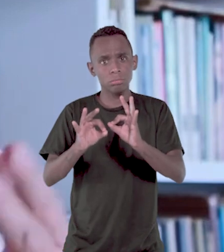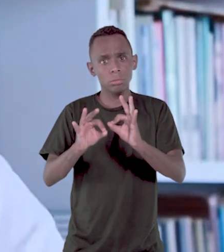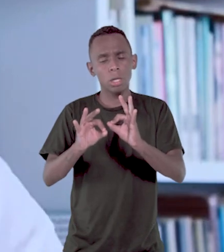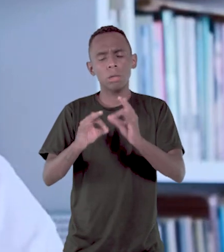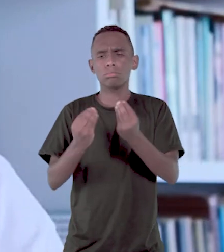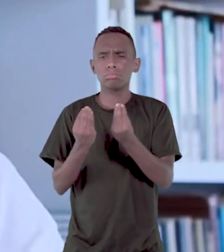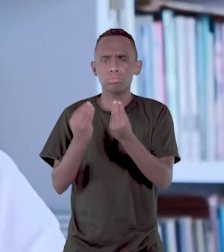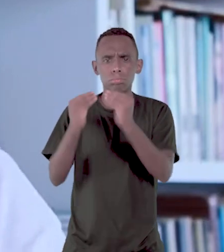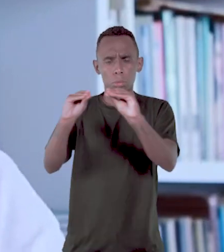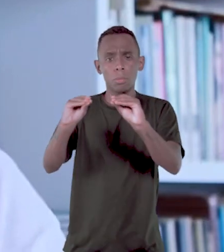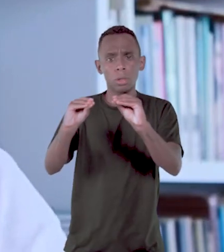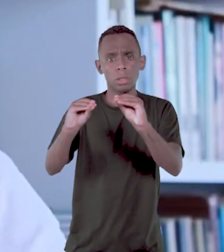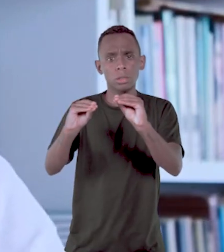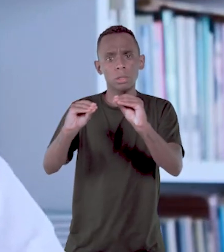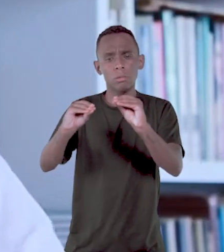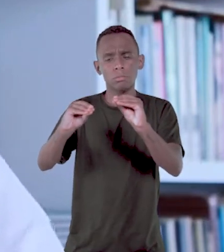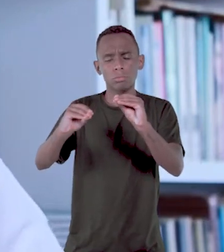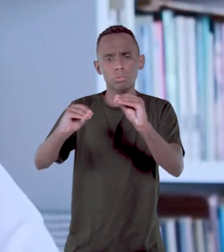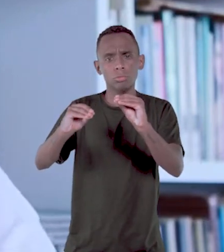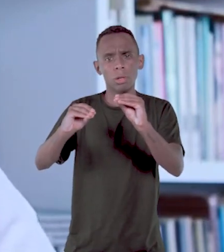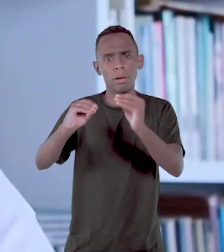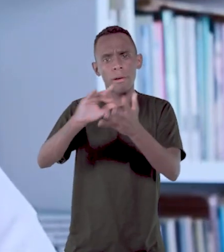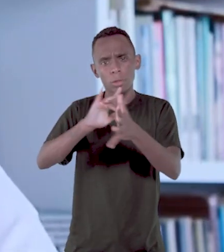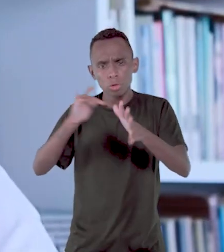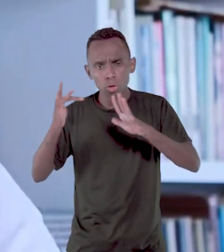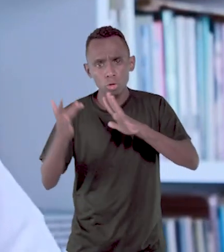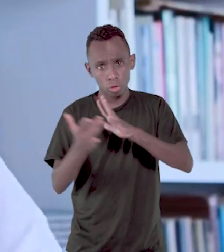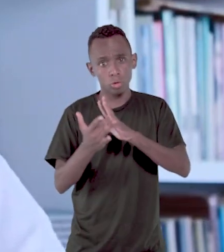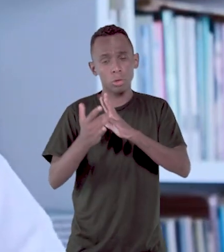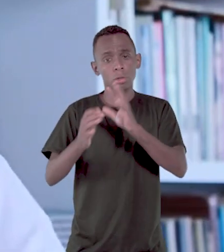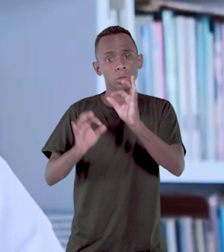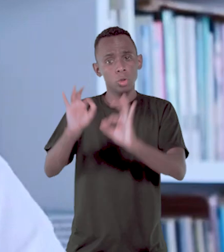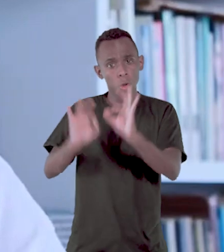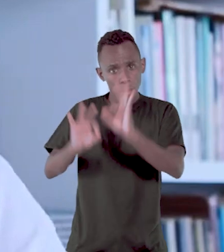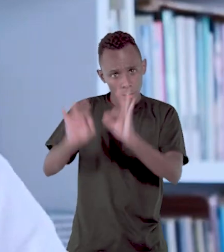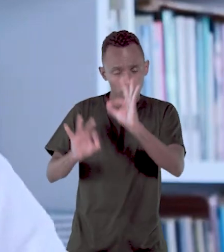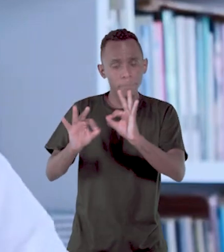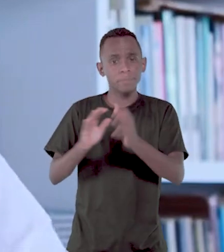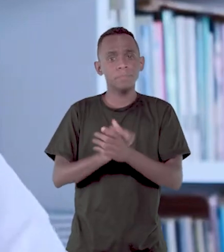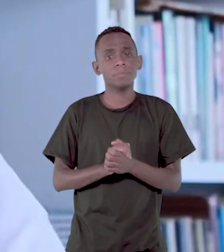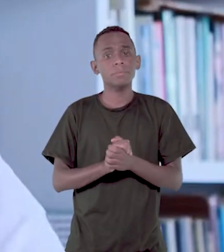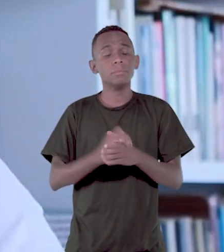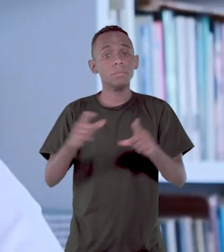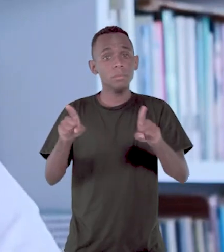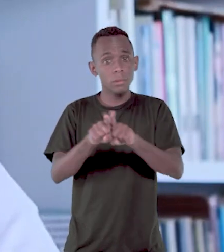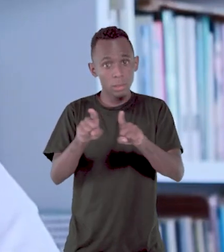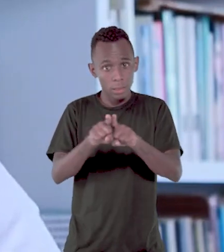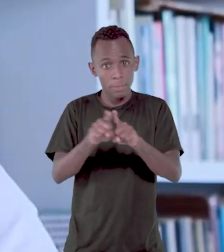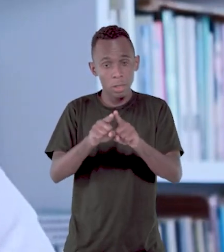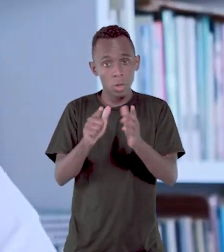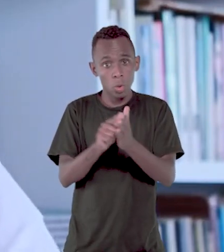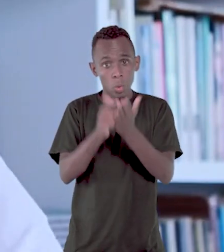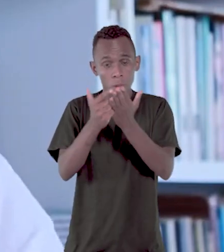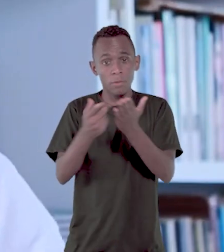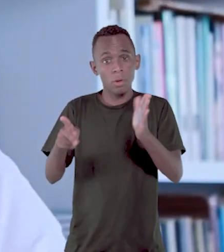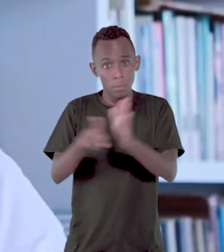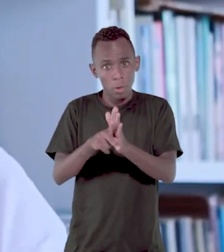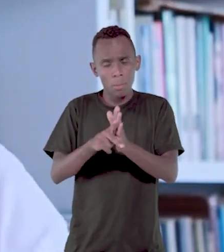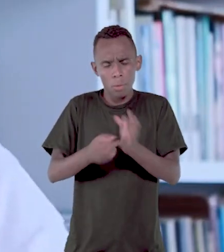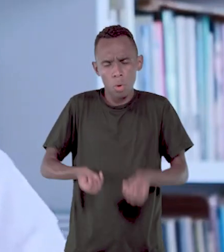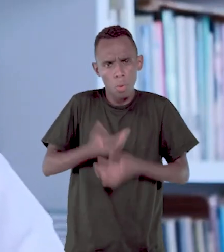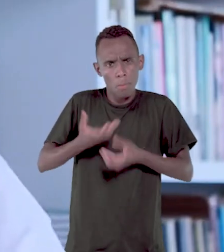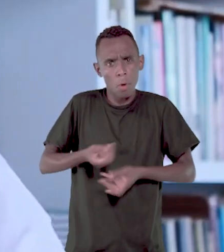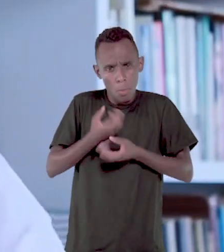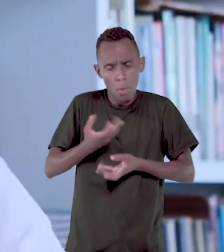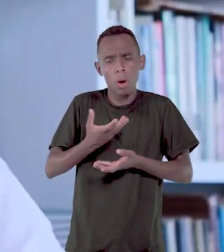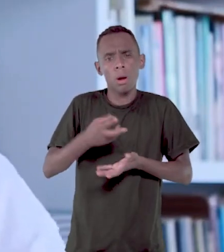são as que foram publicadas em veículos de comunicação, editado pela Maralto. Vamos falar também sobre um livro de poemas